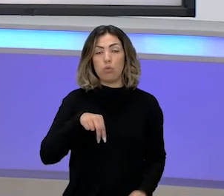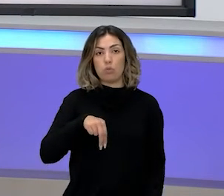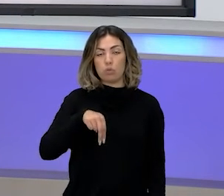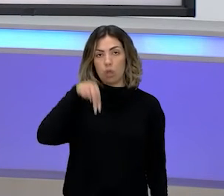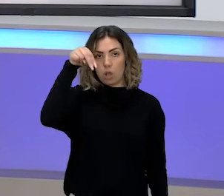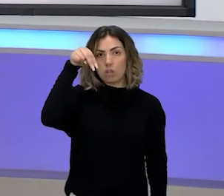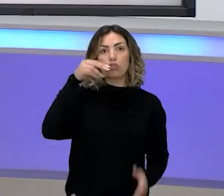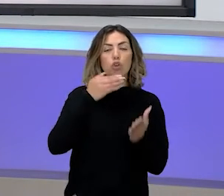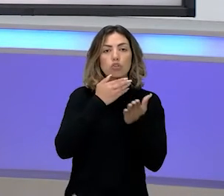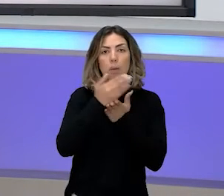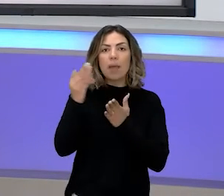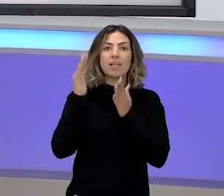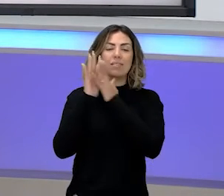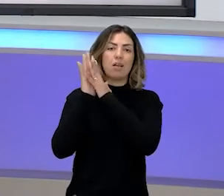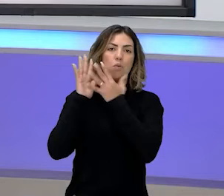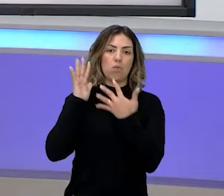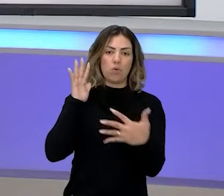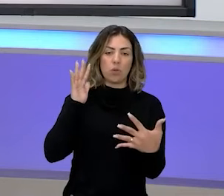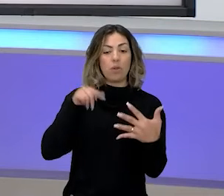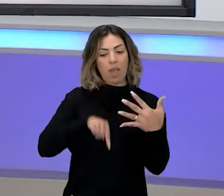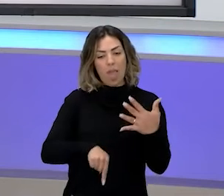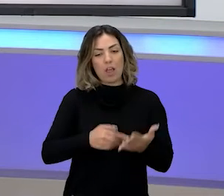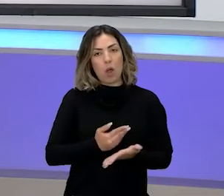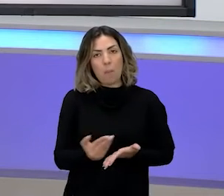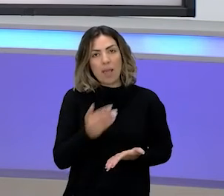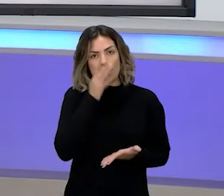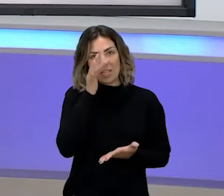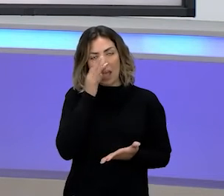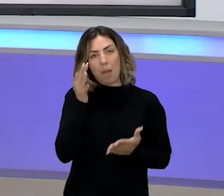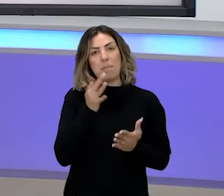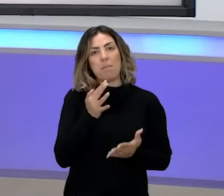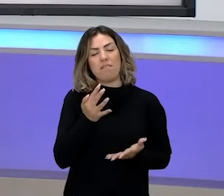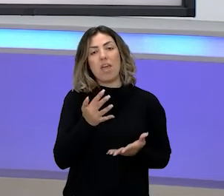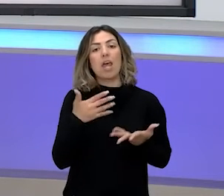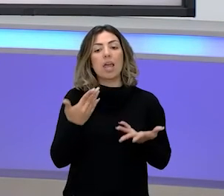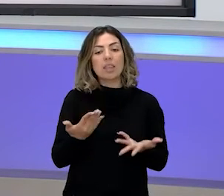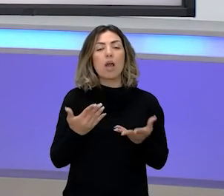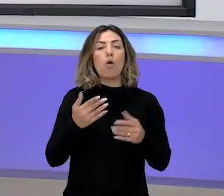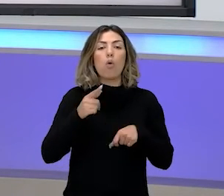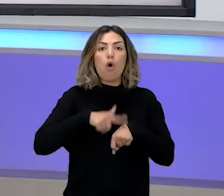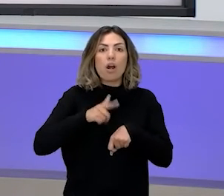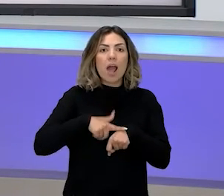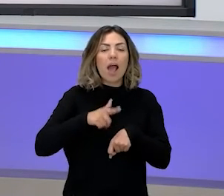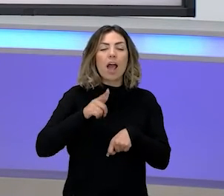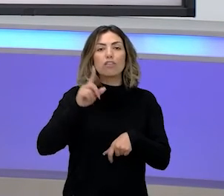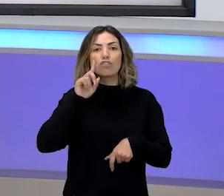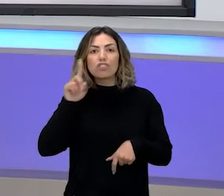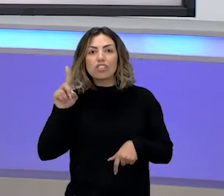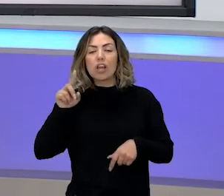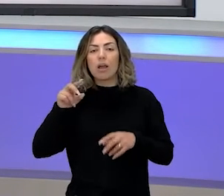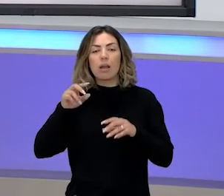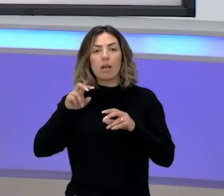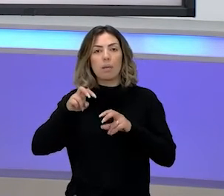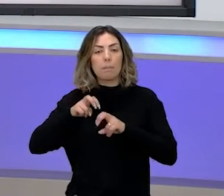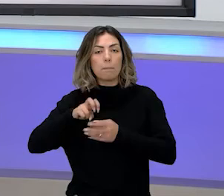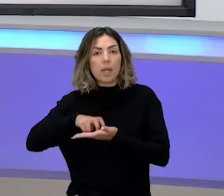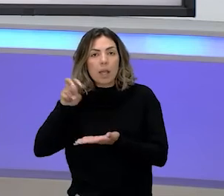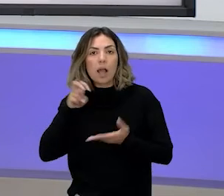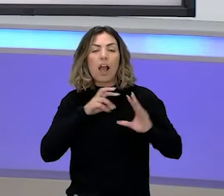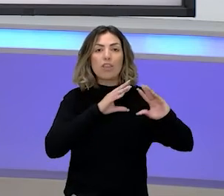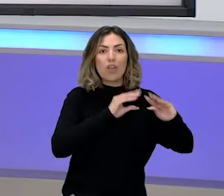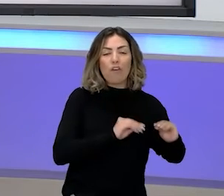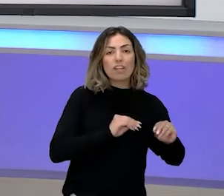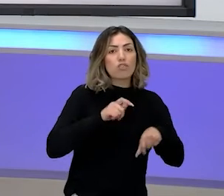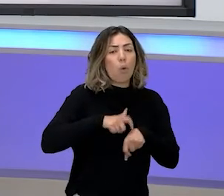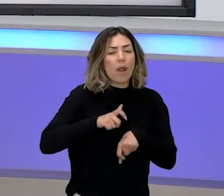outono, tá bom? Nesse dia exato, os dias e as noites têm a mesma iluminação, vamos dizer assim, né? Tem o